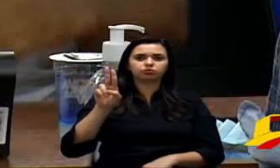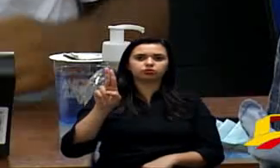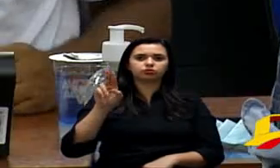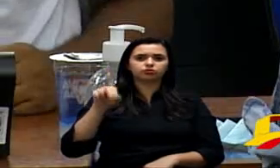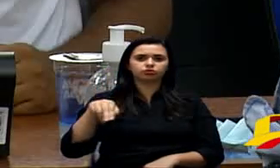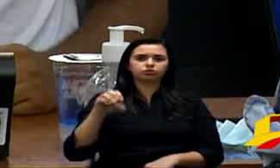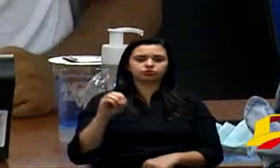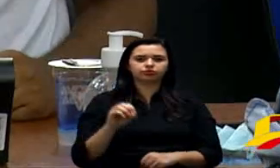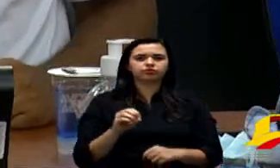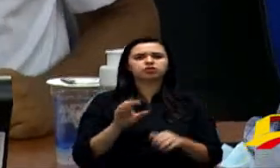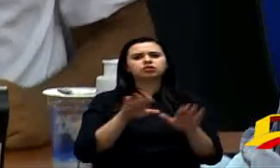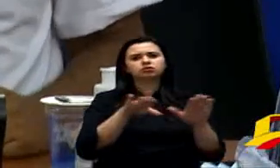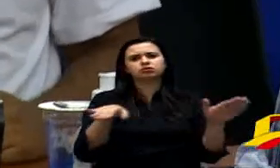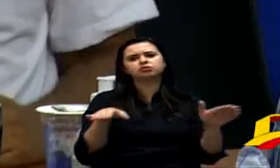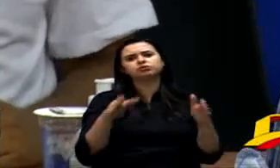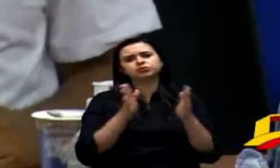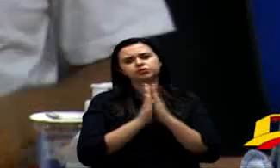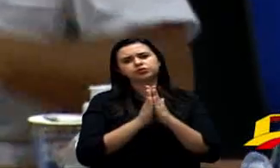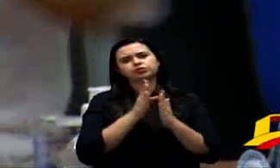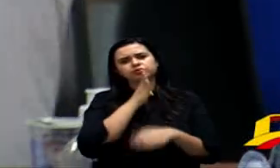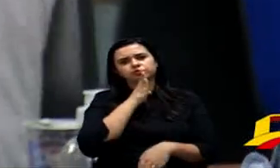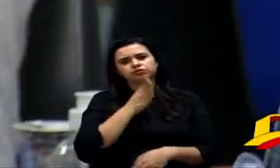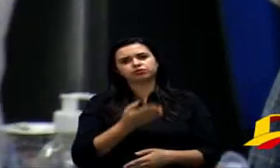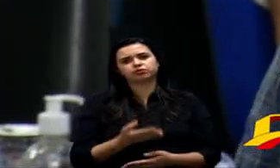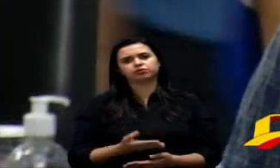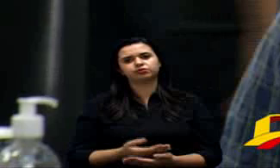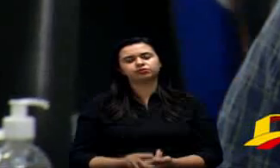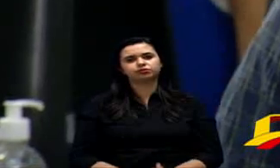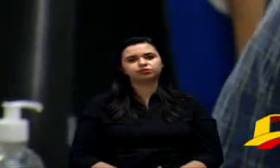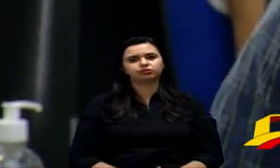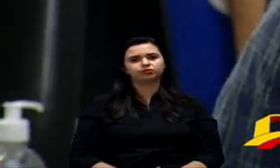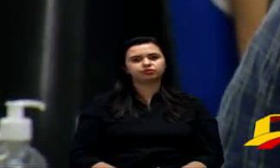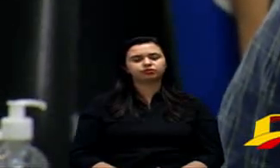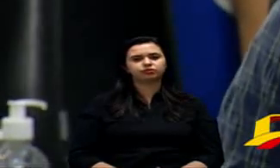Senhores, silêncio, por gentileza. Eu sou Bruno.